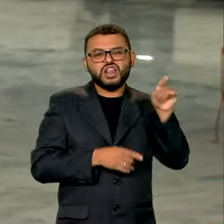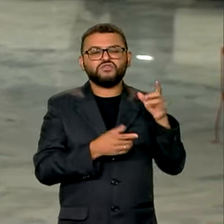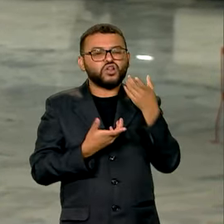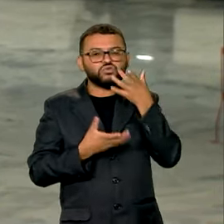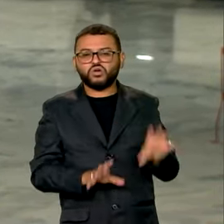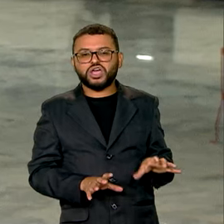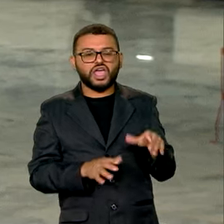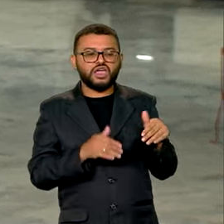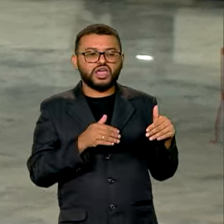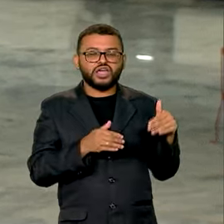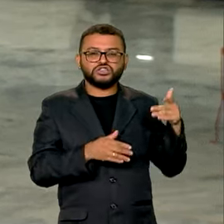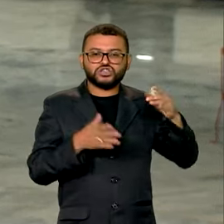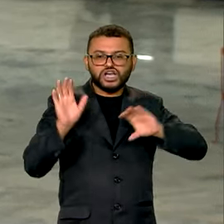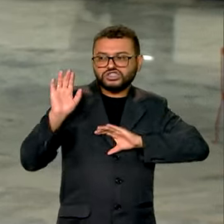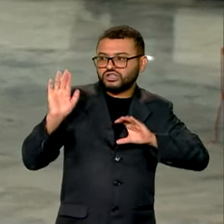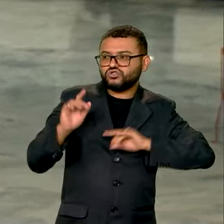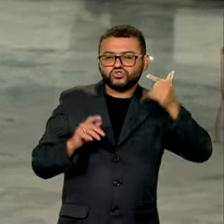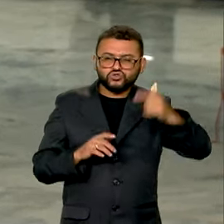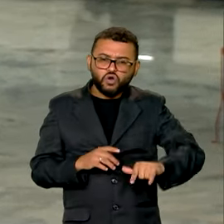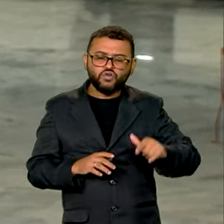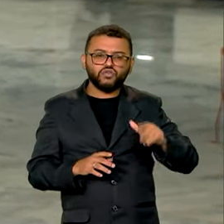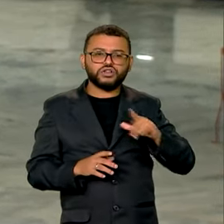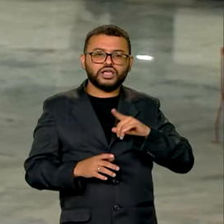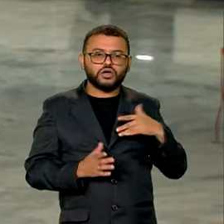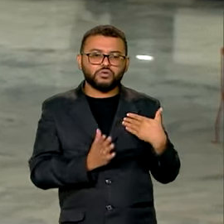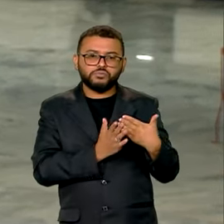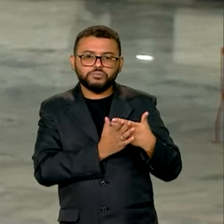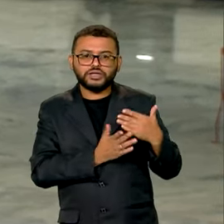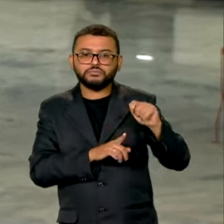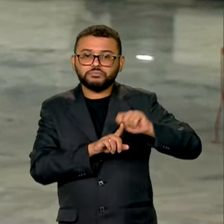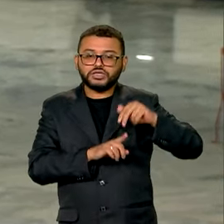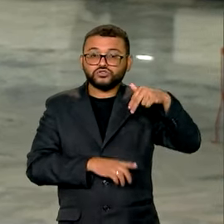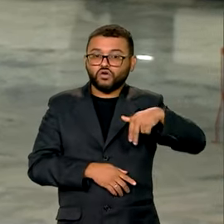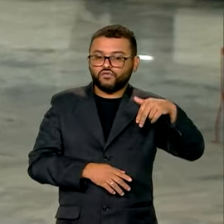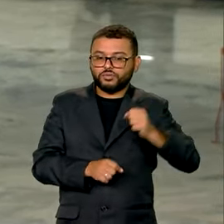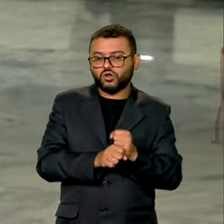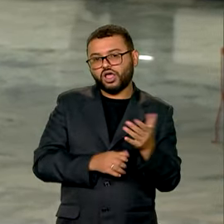de disputar a reeleição na disputa que será realizada em novembro deste ano.